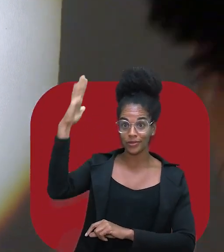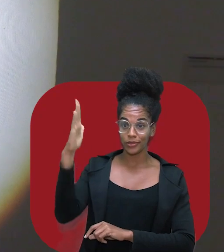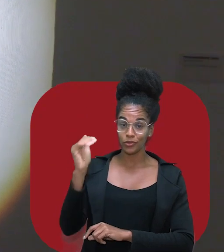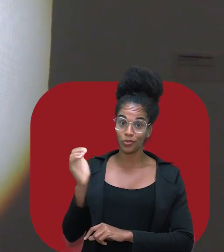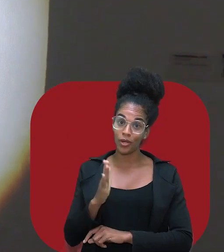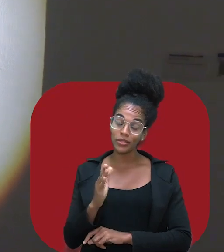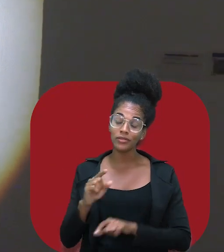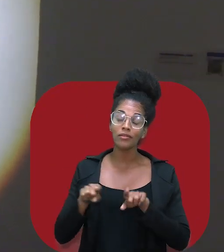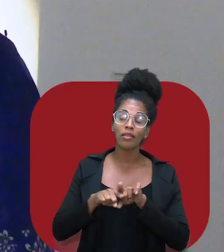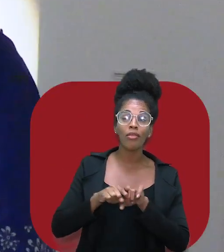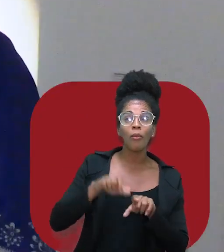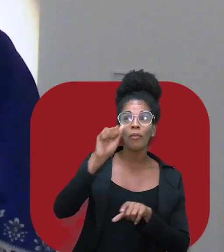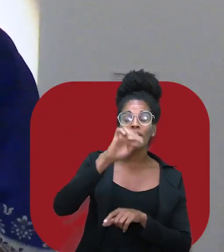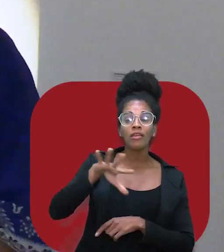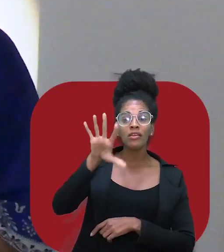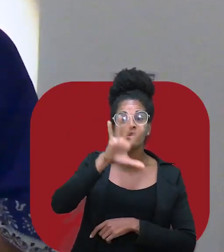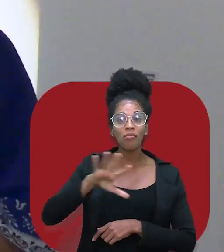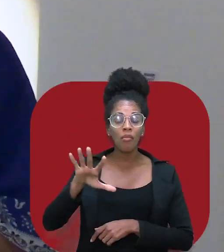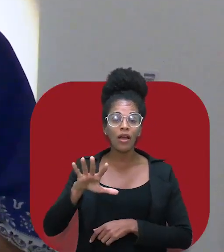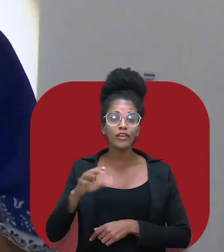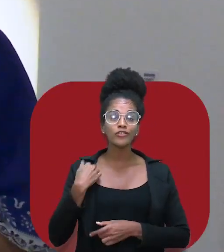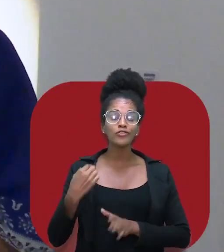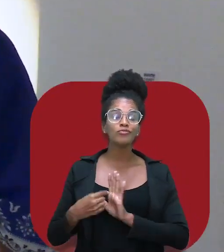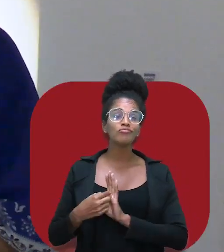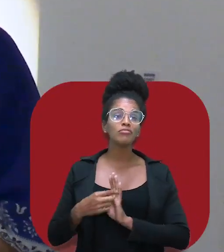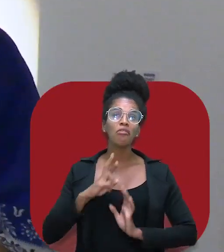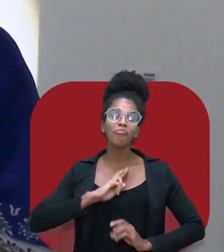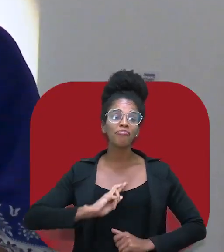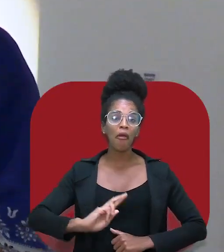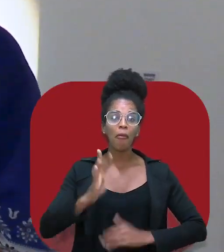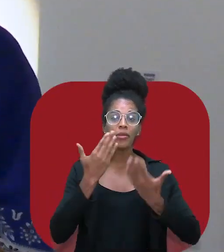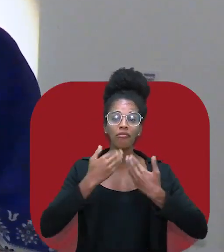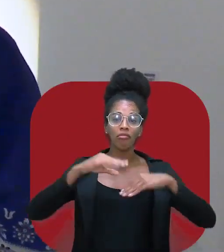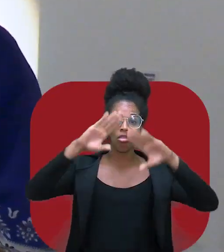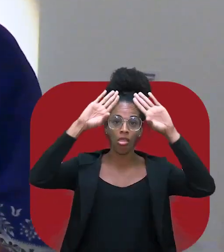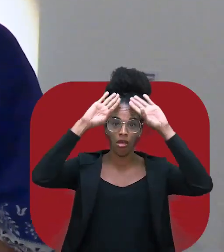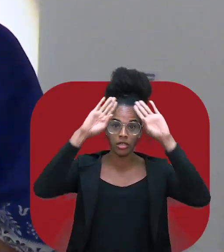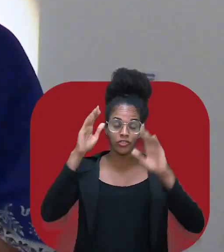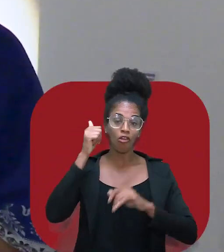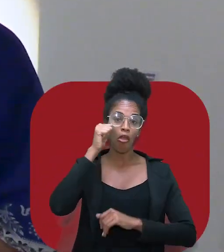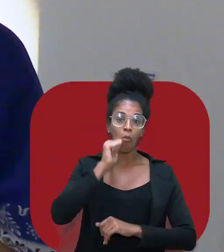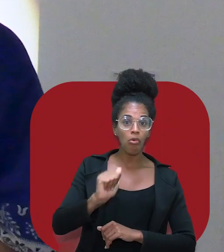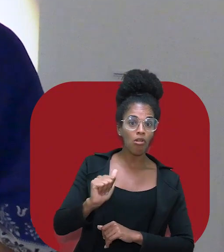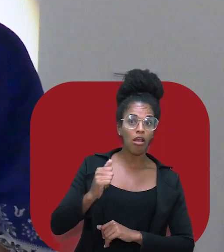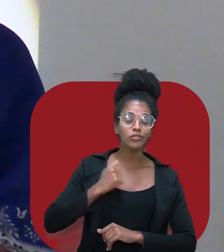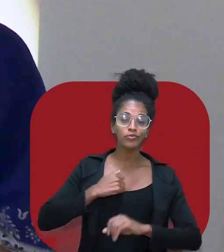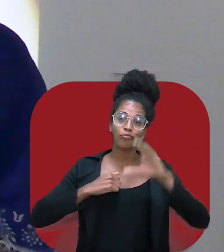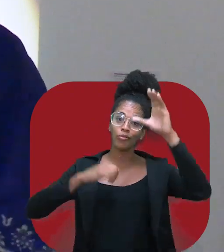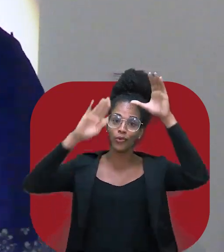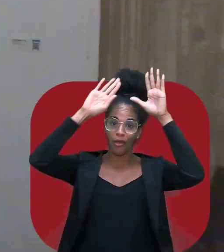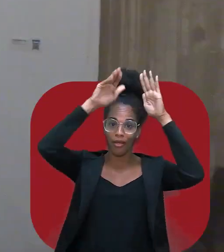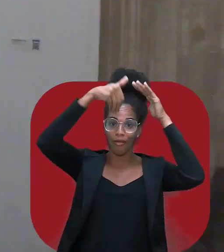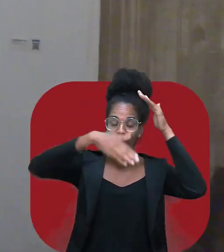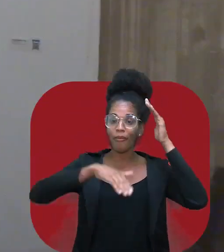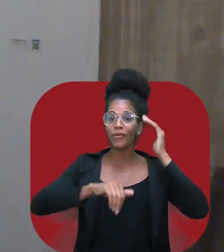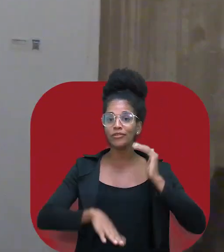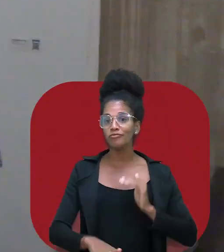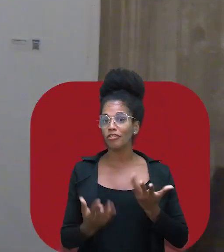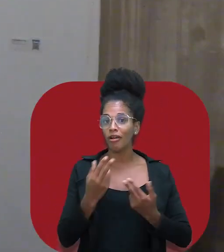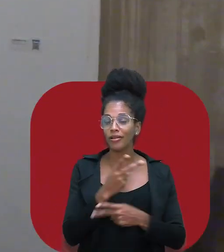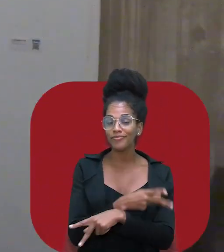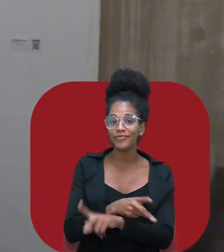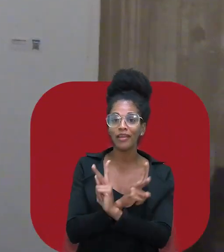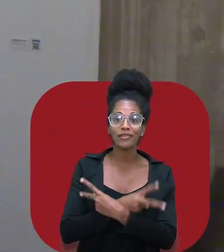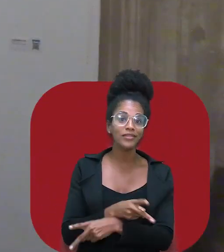Trouxe também figuras que representam os orixás femininos, como Iemanjá, Iansã. Então eu